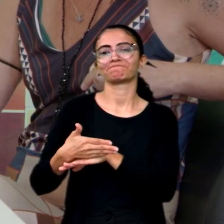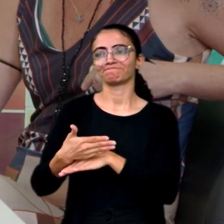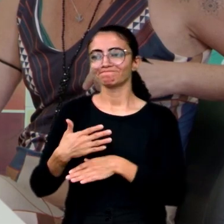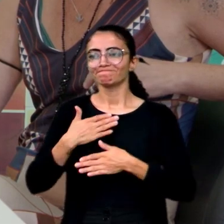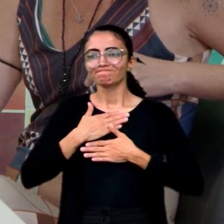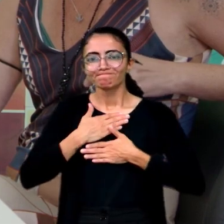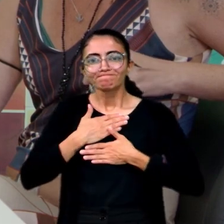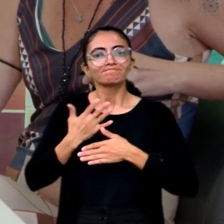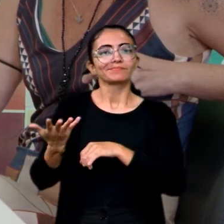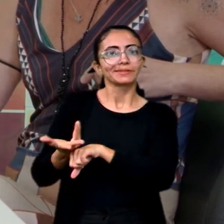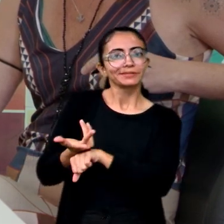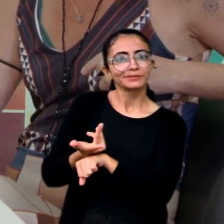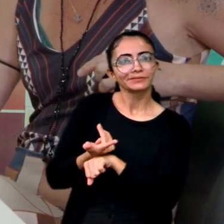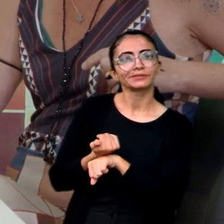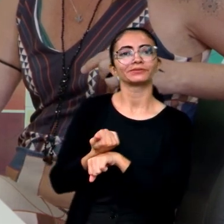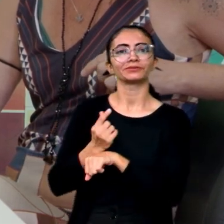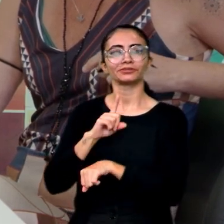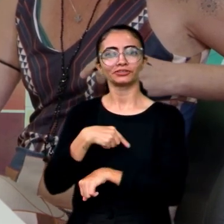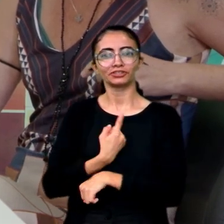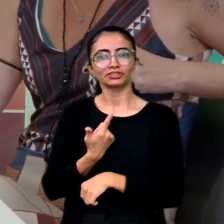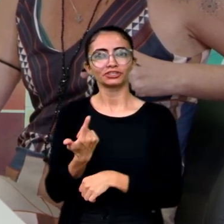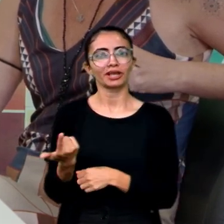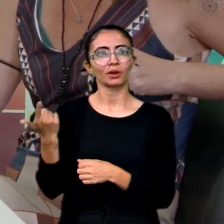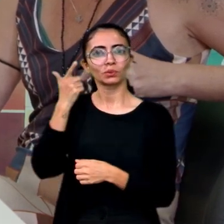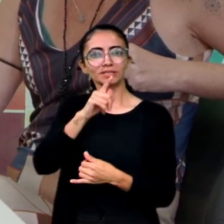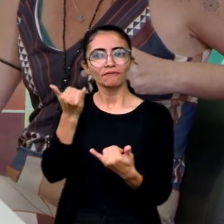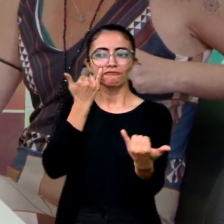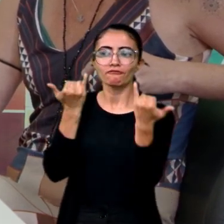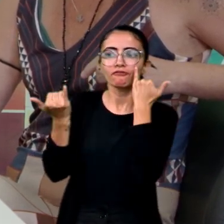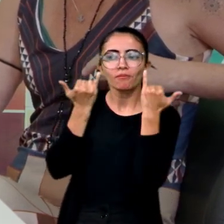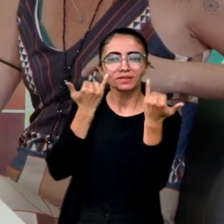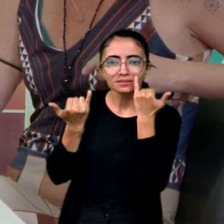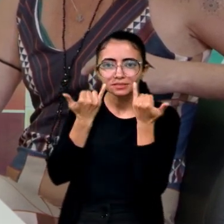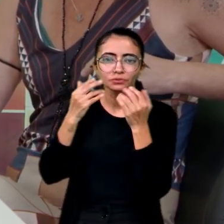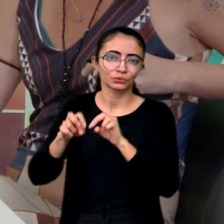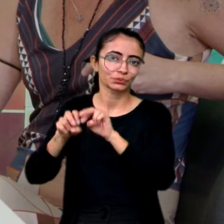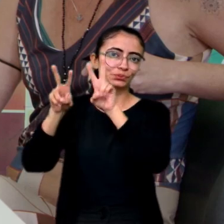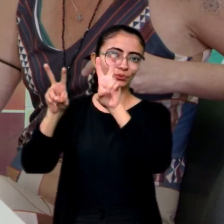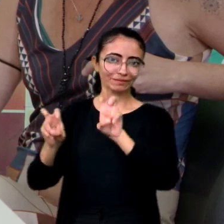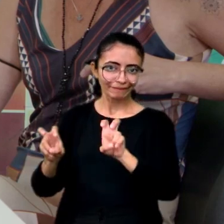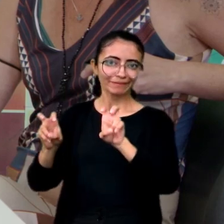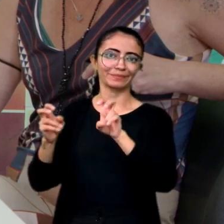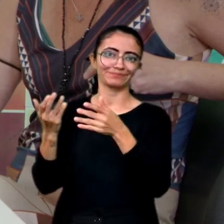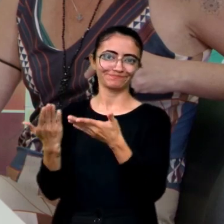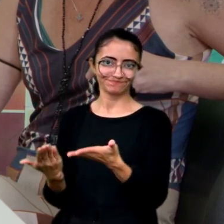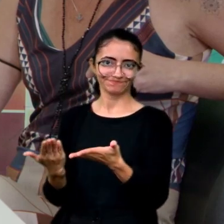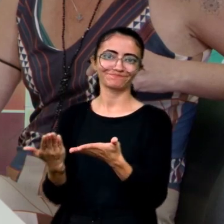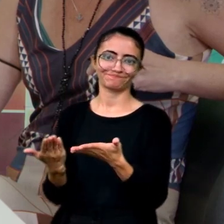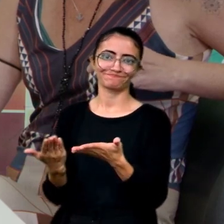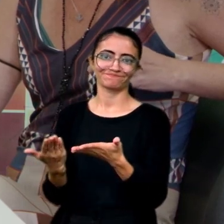assim, poder romper barreiras de informação sobre o assunto da